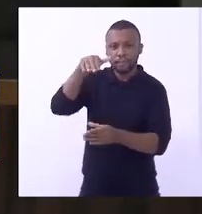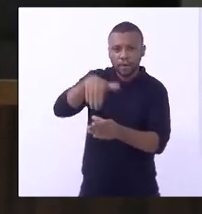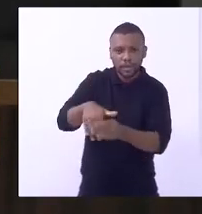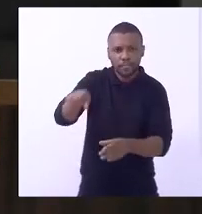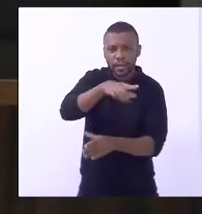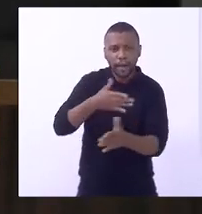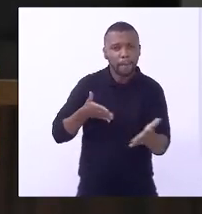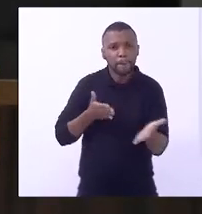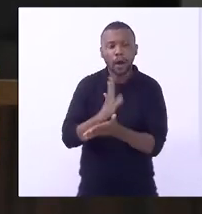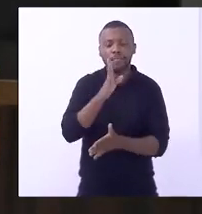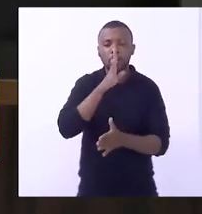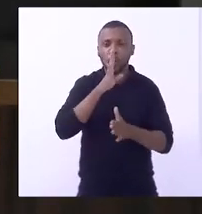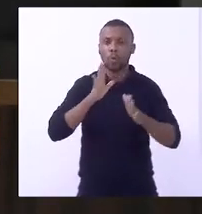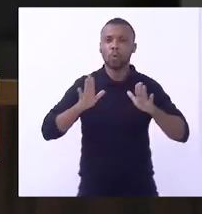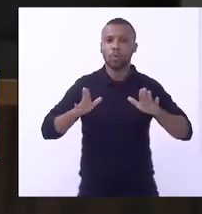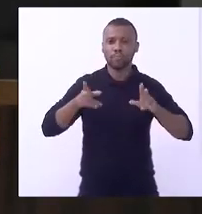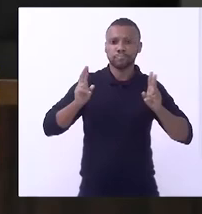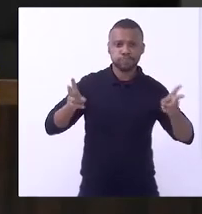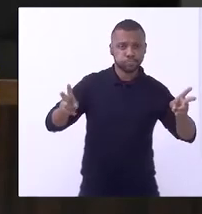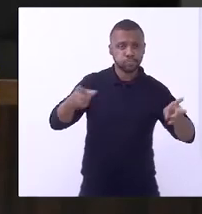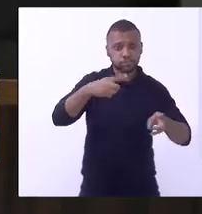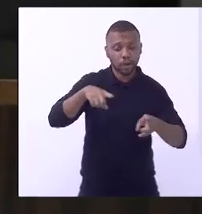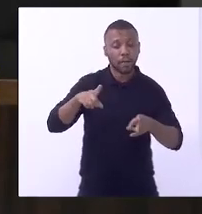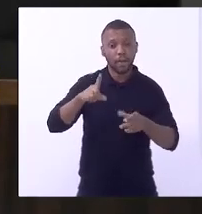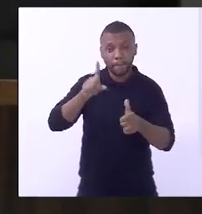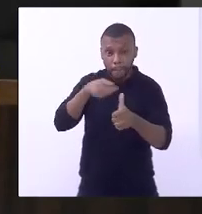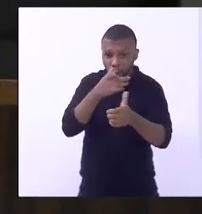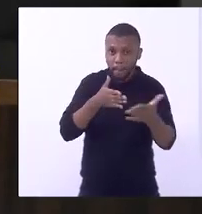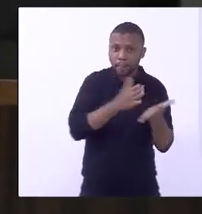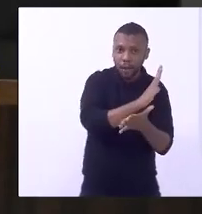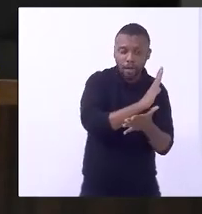que aprovam, permaneçam como estão, aprovado em primeira, retorna em segunda.